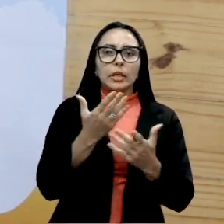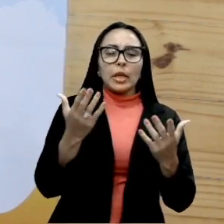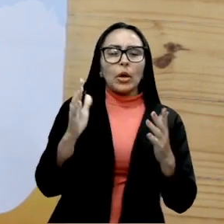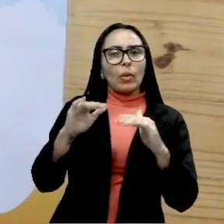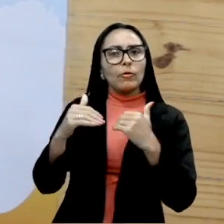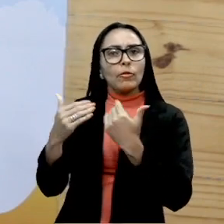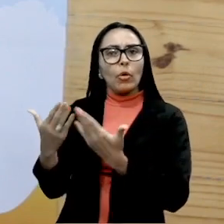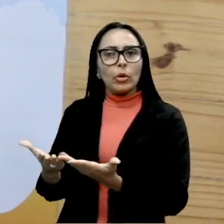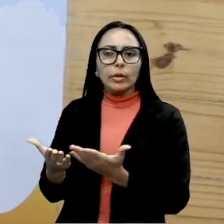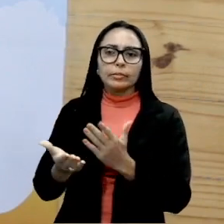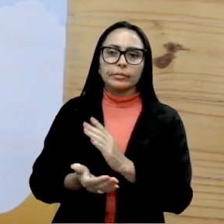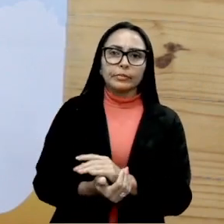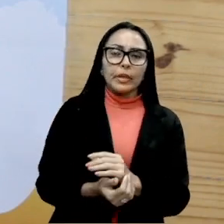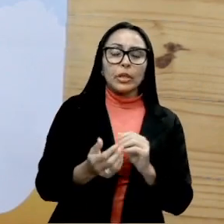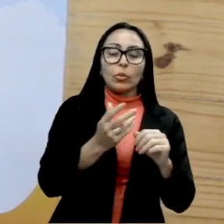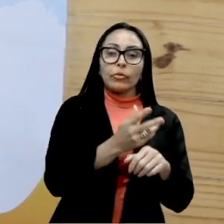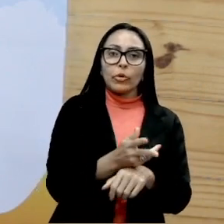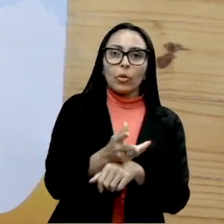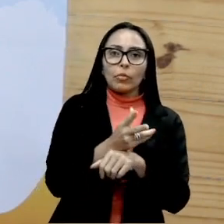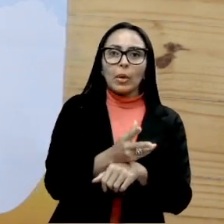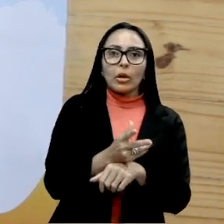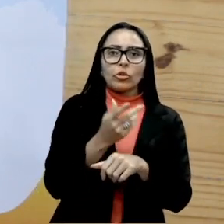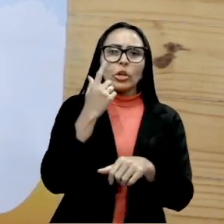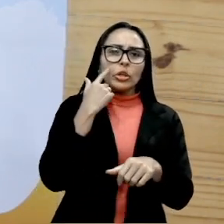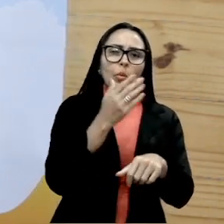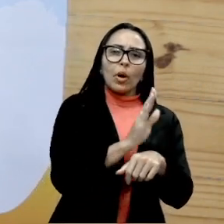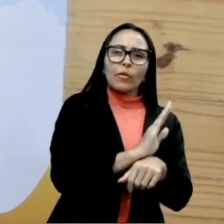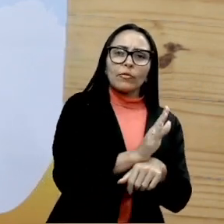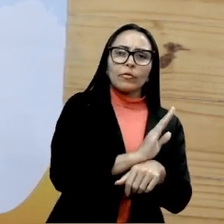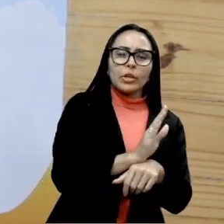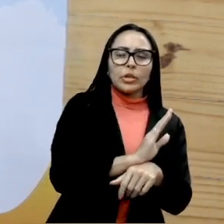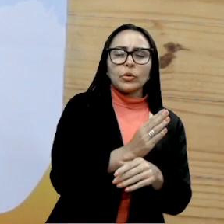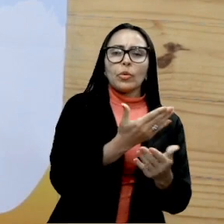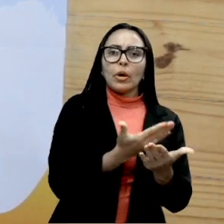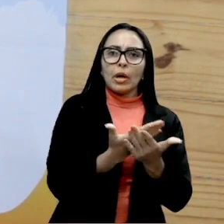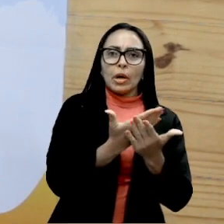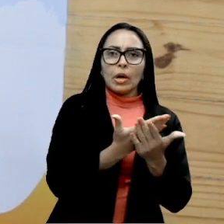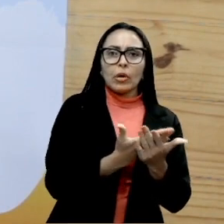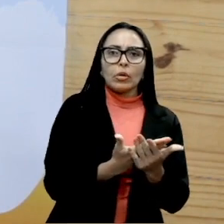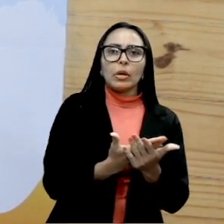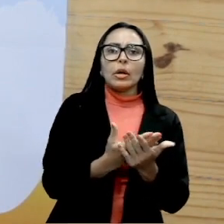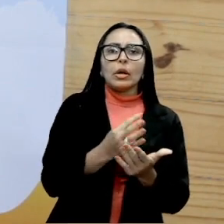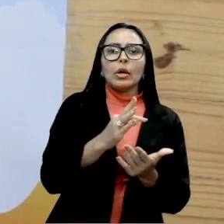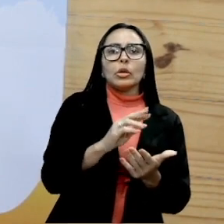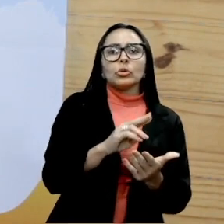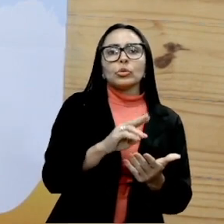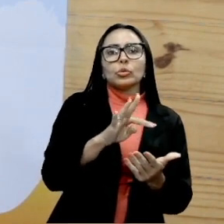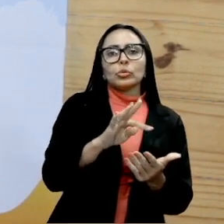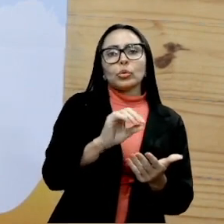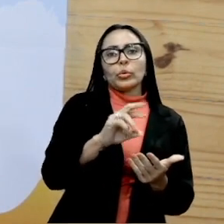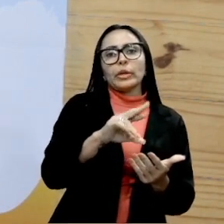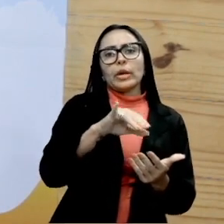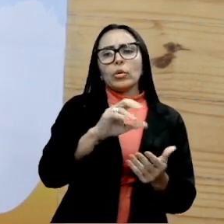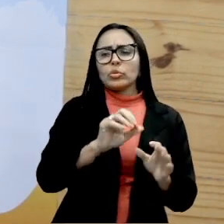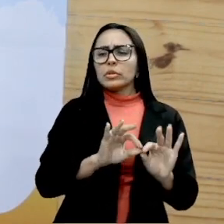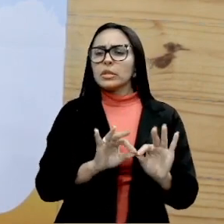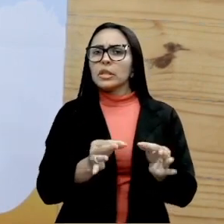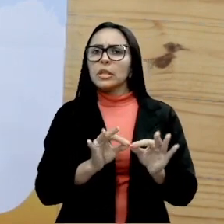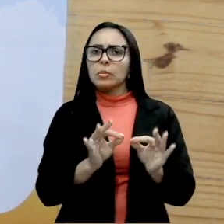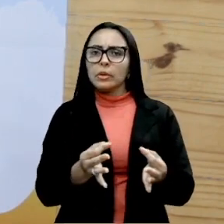uma filmagem de uma videoaula, um tutorial do YouTube, algo um pouco mais simples, a gente vai fazer num